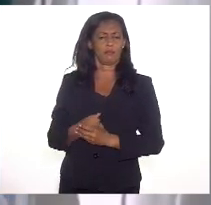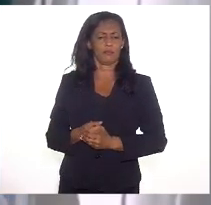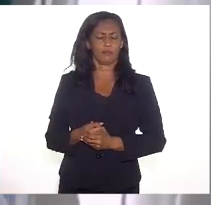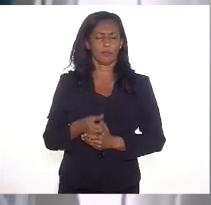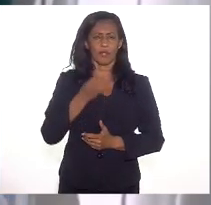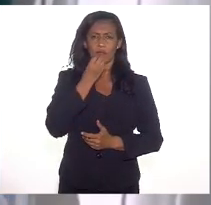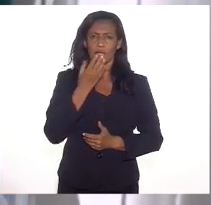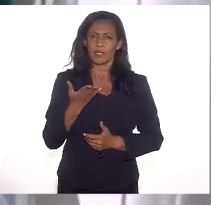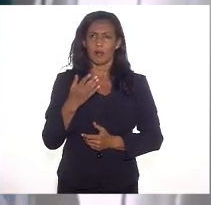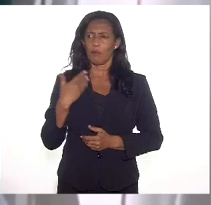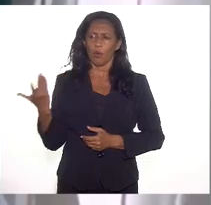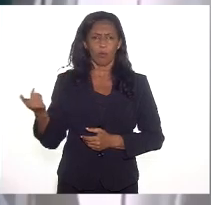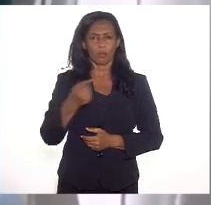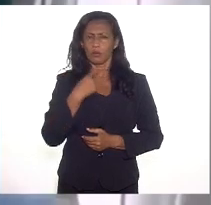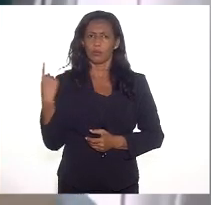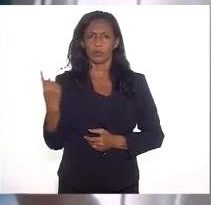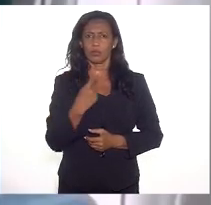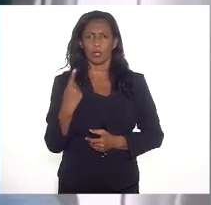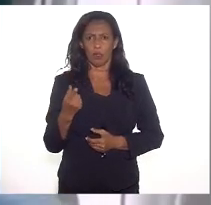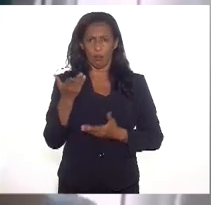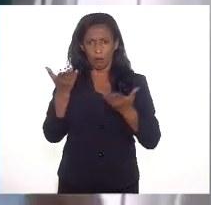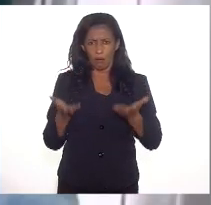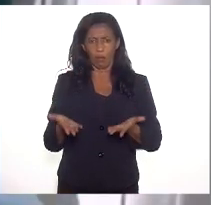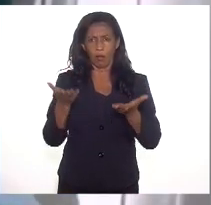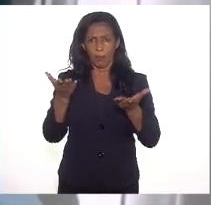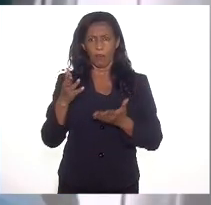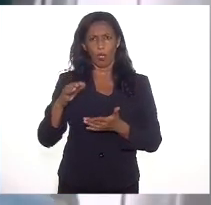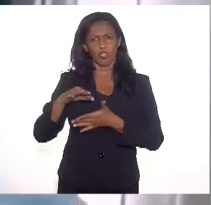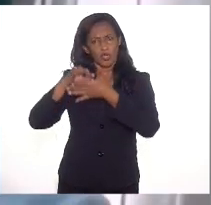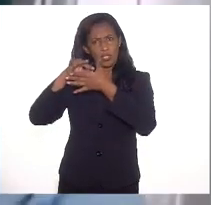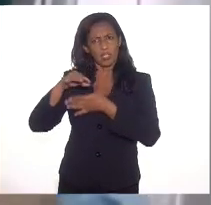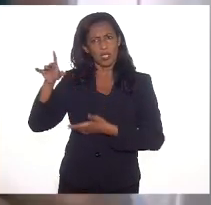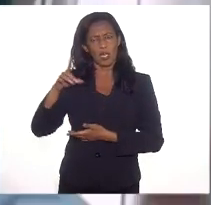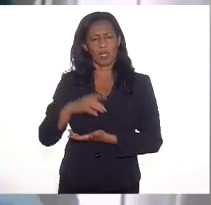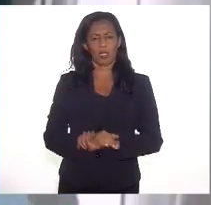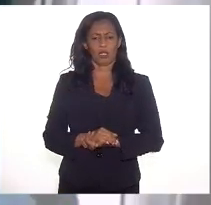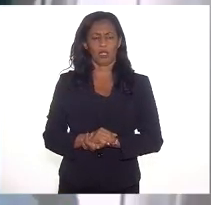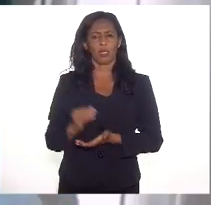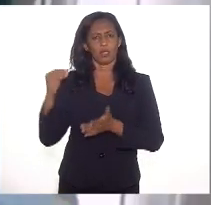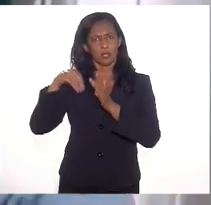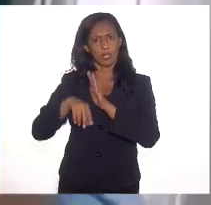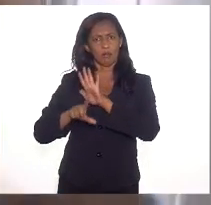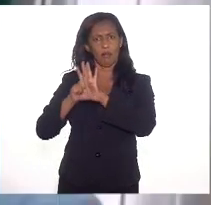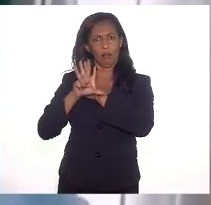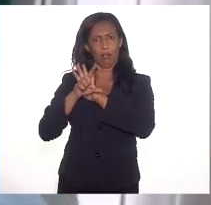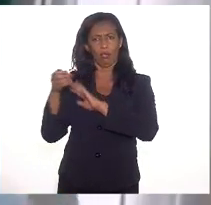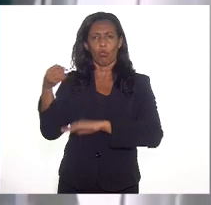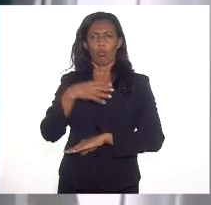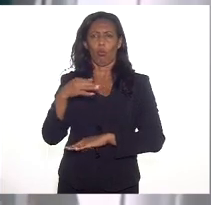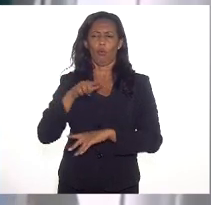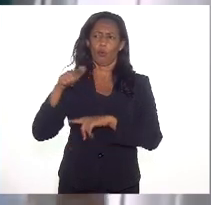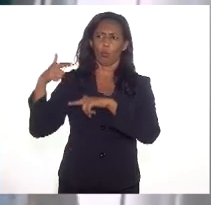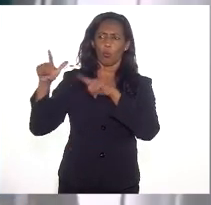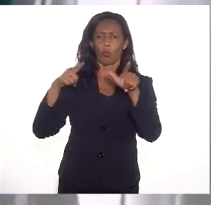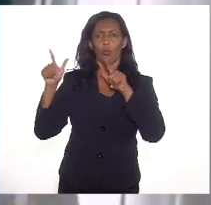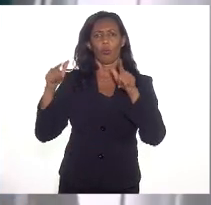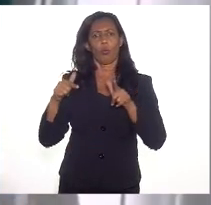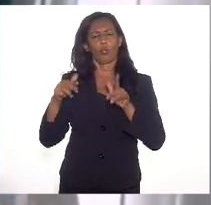que seria muito útil para todos nós. Vossa Excelência poderia nos liderar, nós temos uma legislação nova, com vários outros, várias